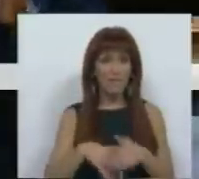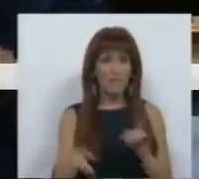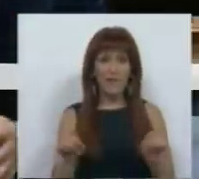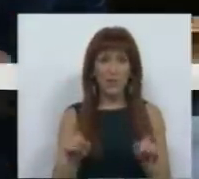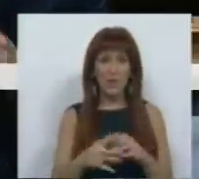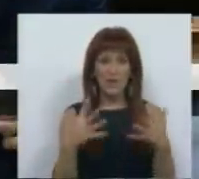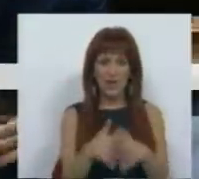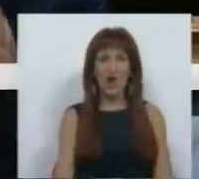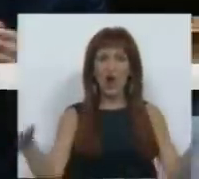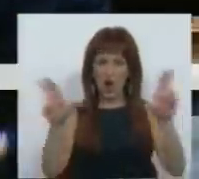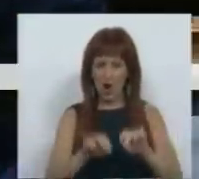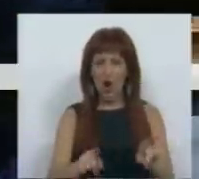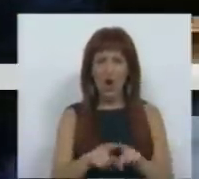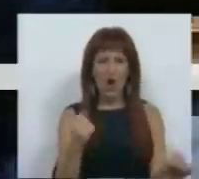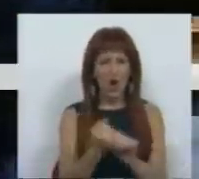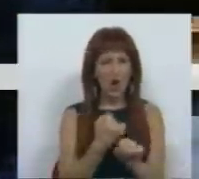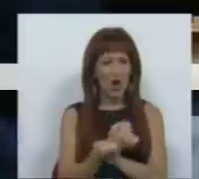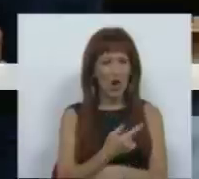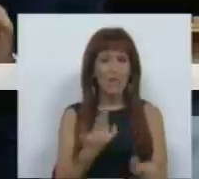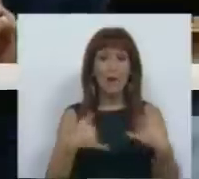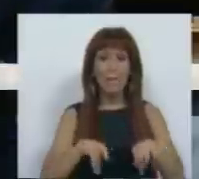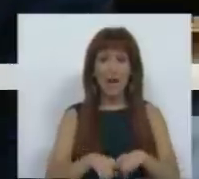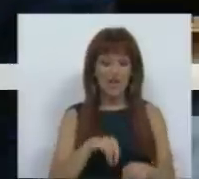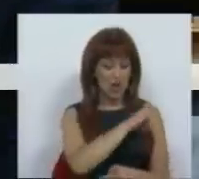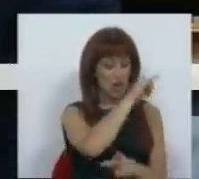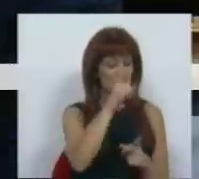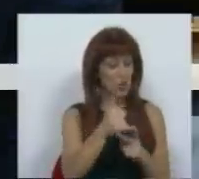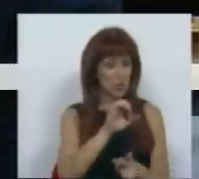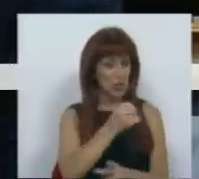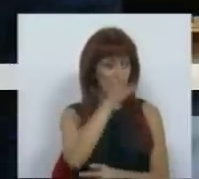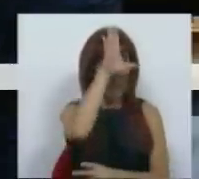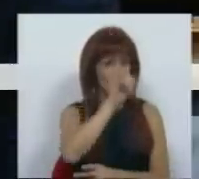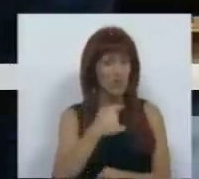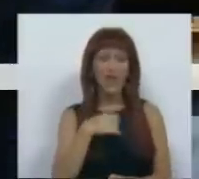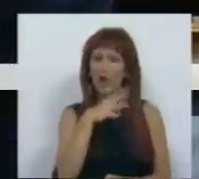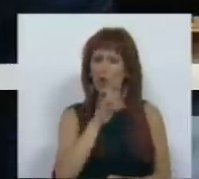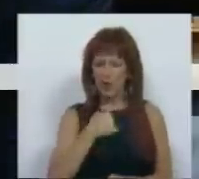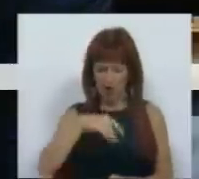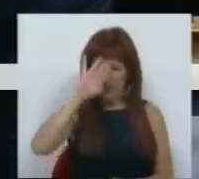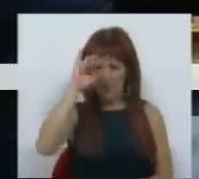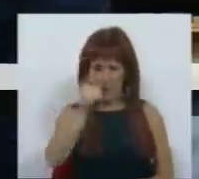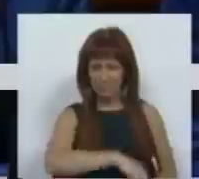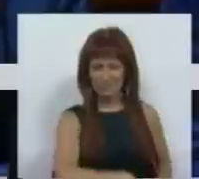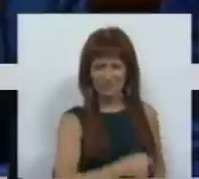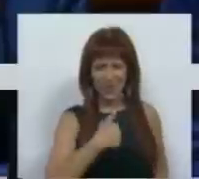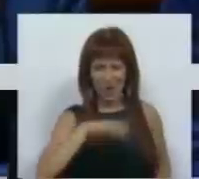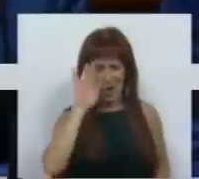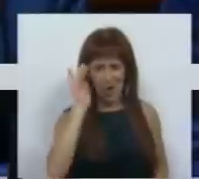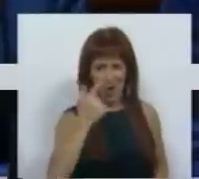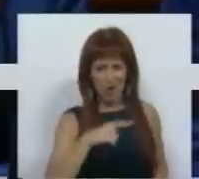na reestruturação dos serviços. Mas em segundo lugar, Sr. Primeiro-Ministro, eu digo-lhe o que sabemos.